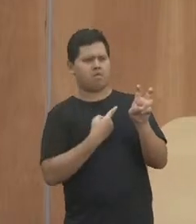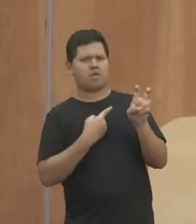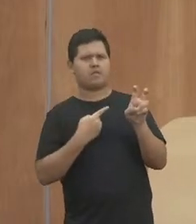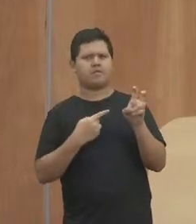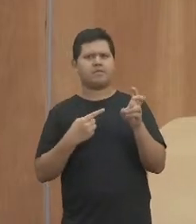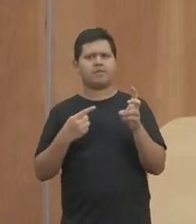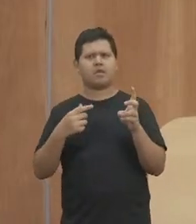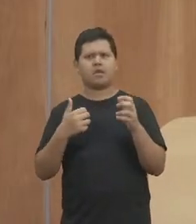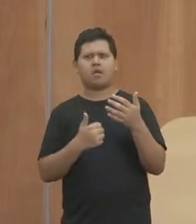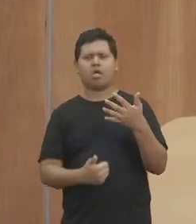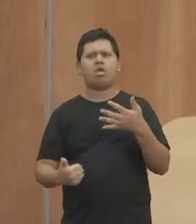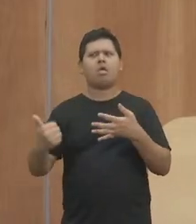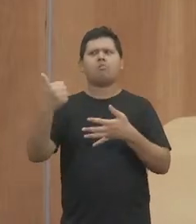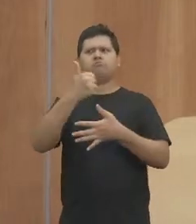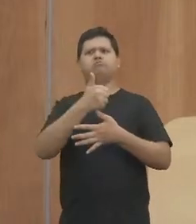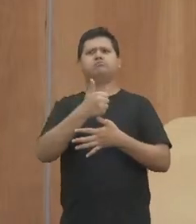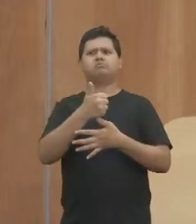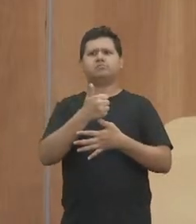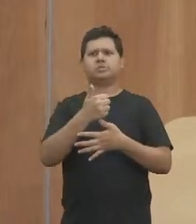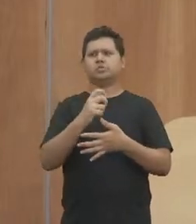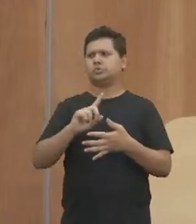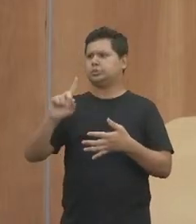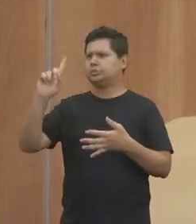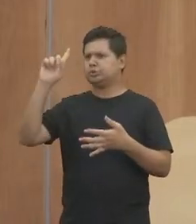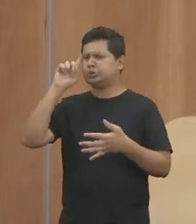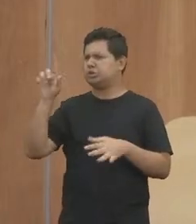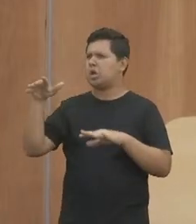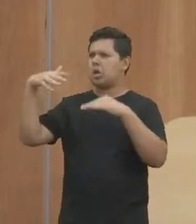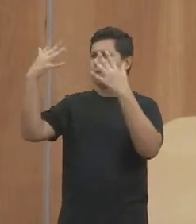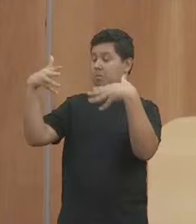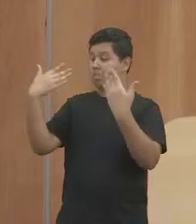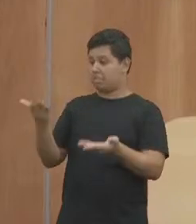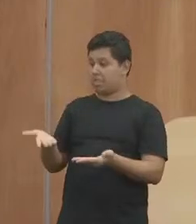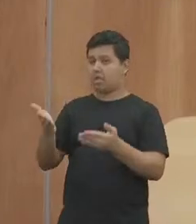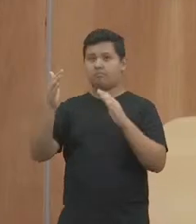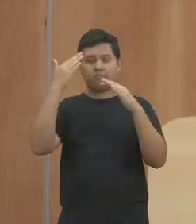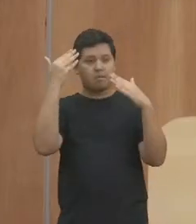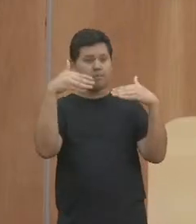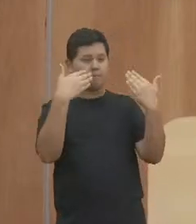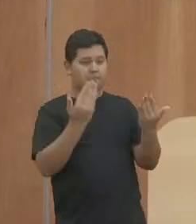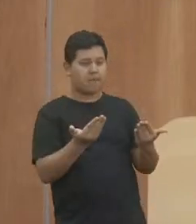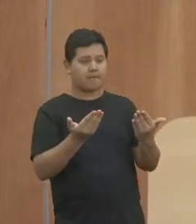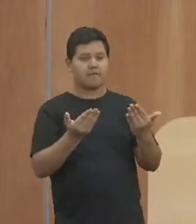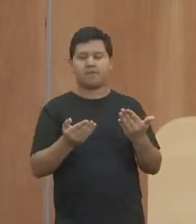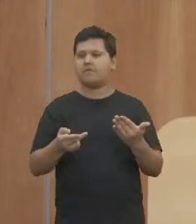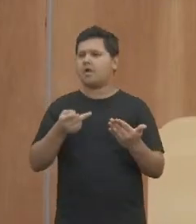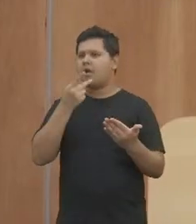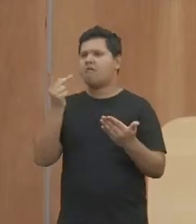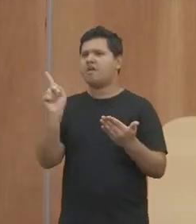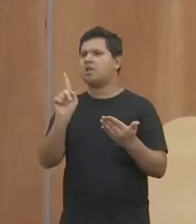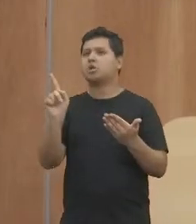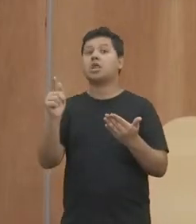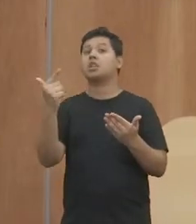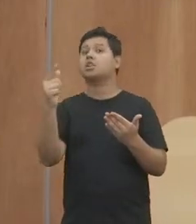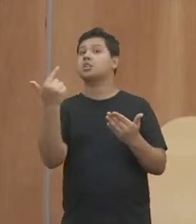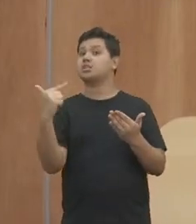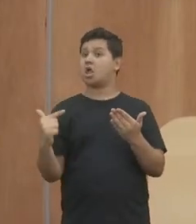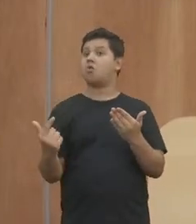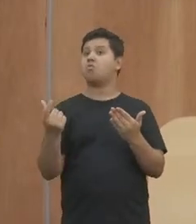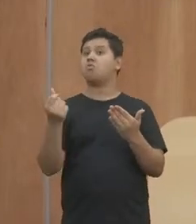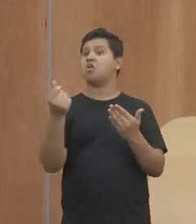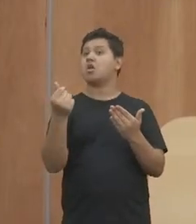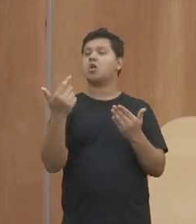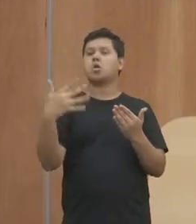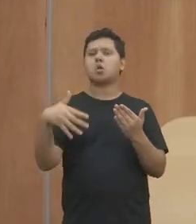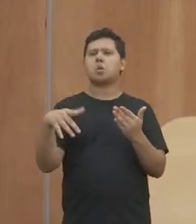prioridade, ficar criando dias comemorativos e sessões de homenagem. Muito se falou aqui que essas homenagens não têm custos adicionais, mas isso é